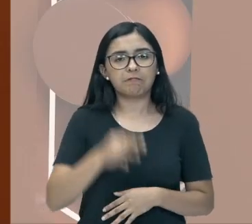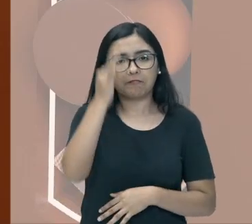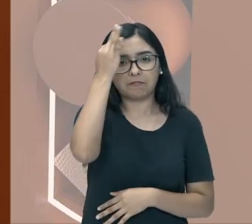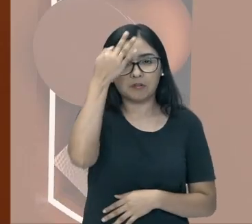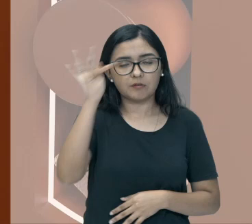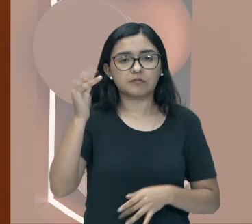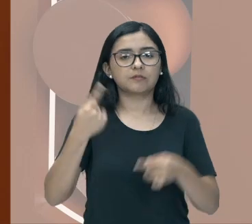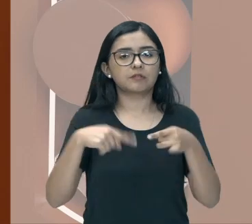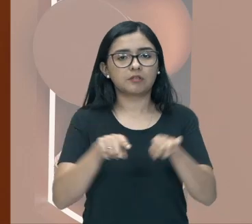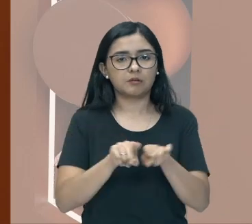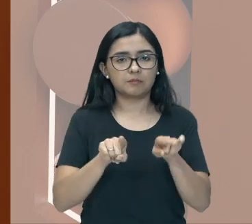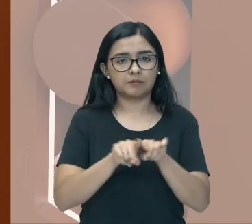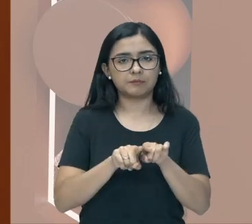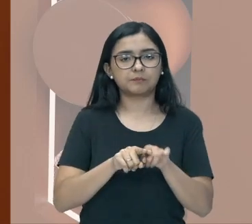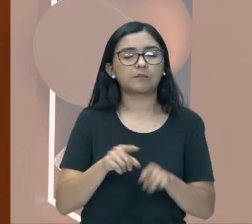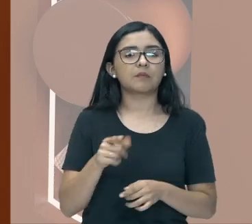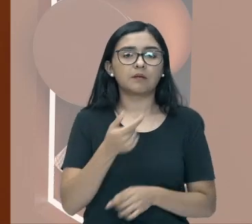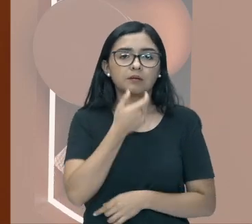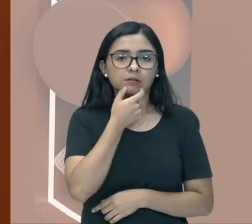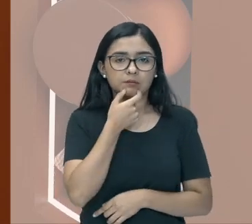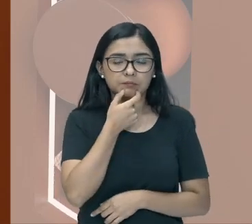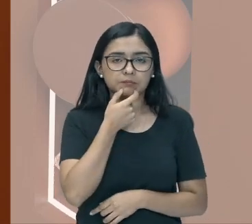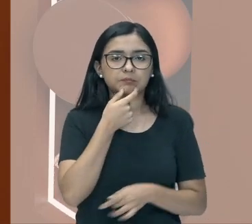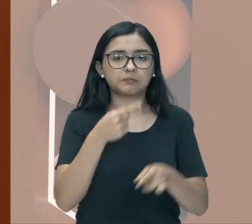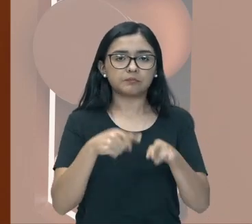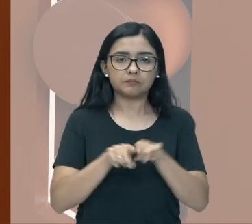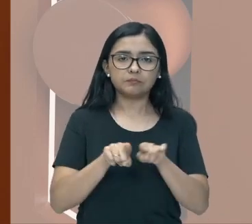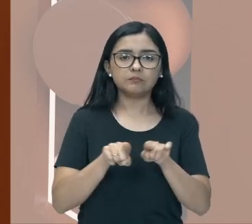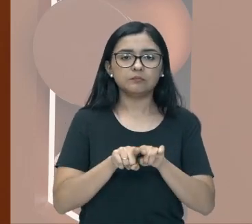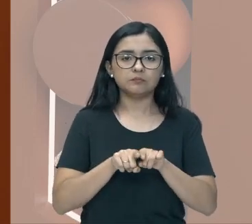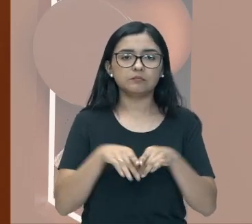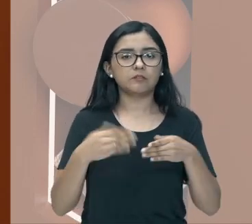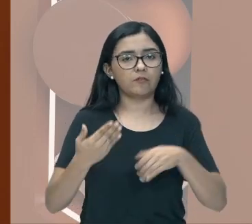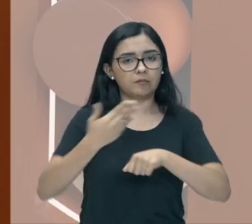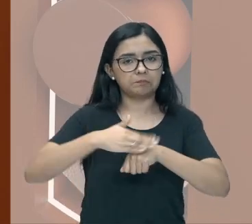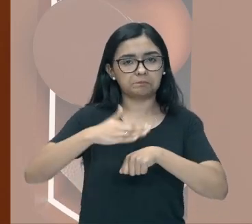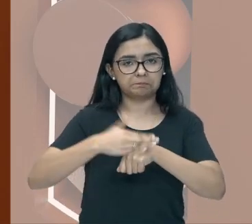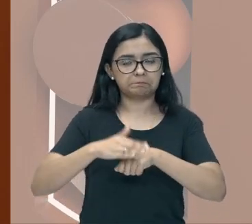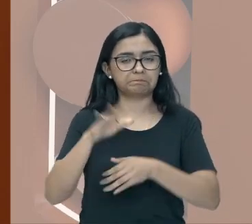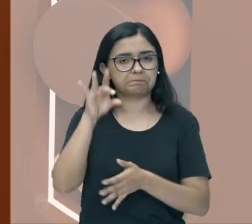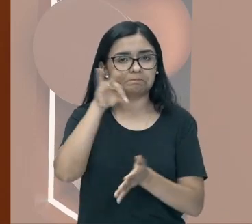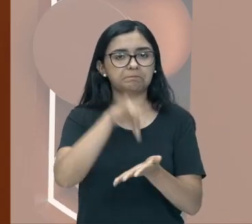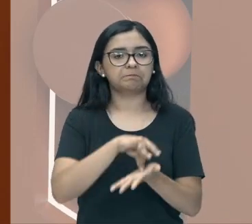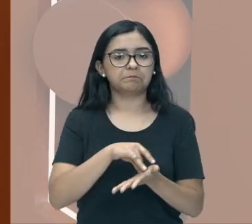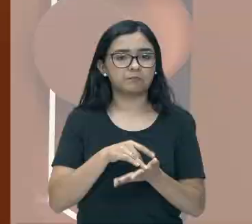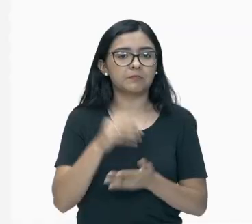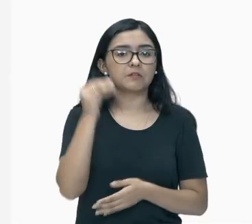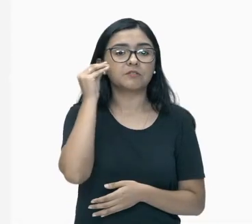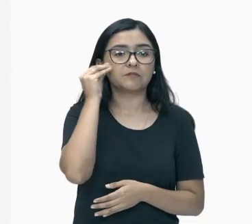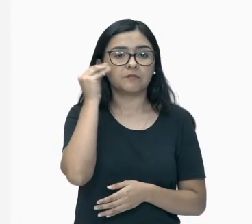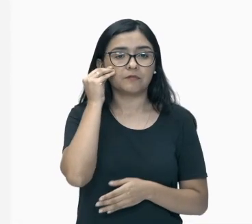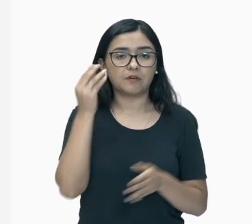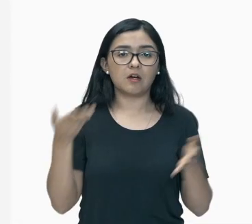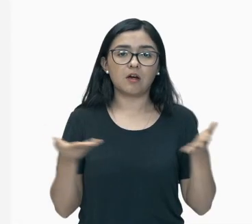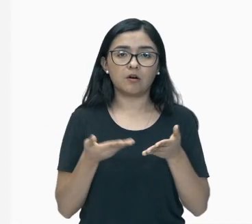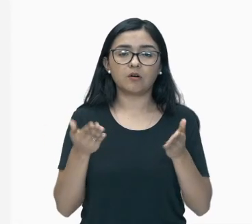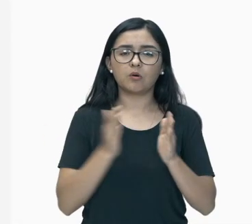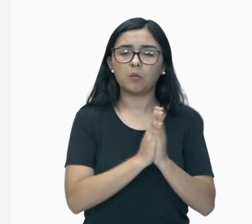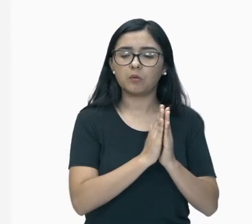os americanos aí do norte, os colonos do norte, vão colocar isso na prática. E aí que nós vamos ver agora que é o processo